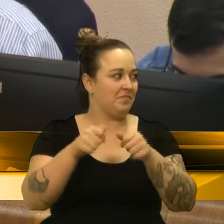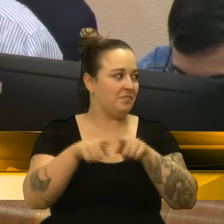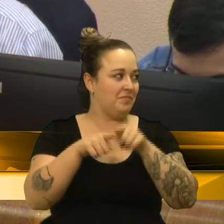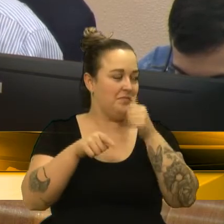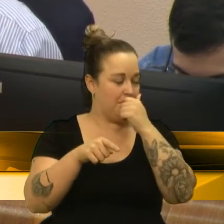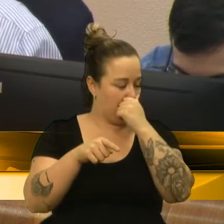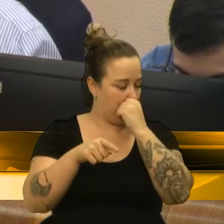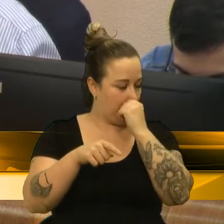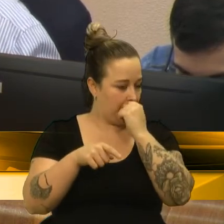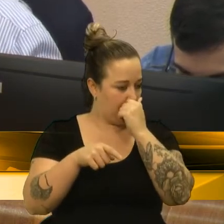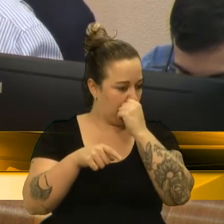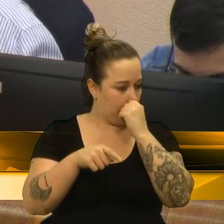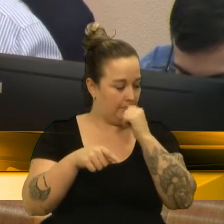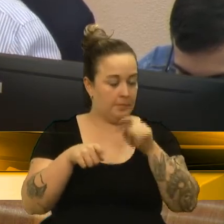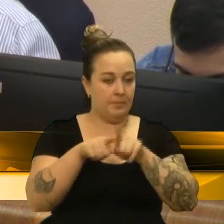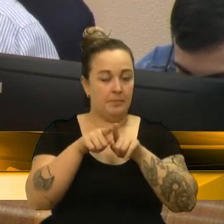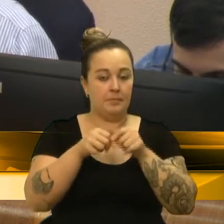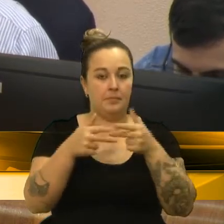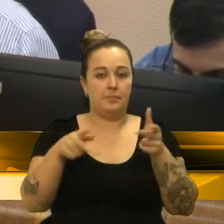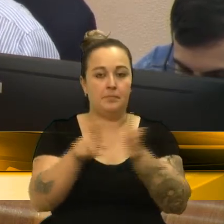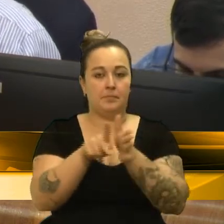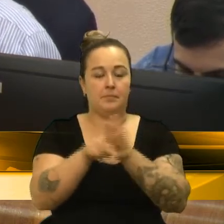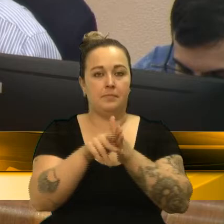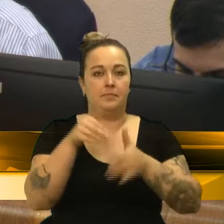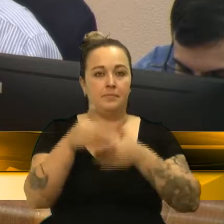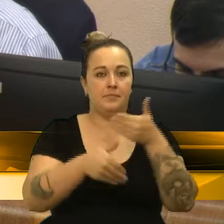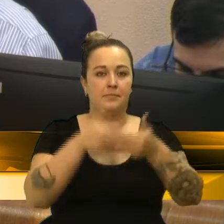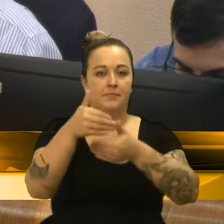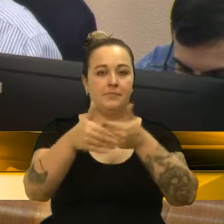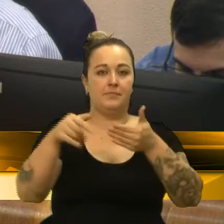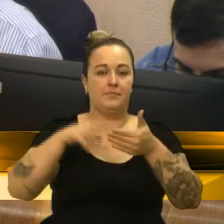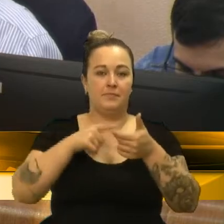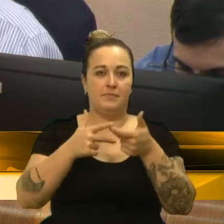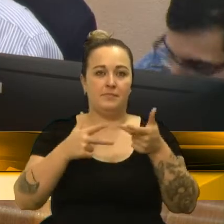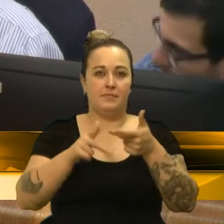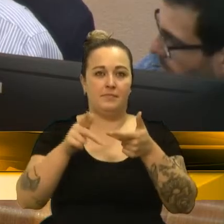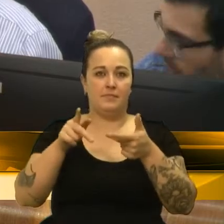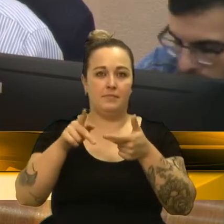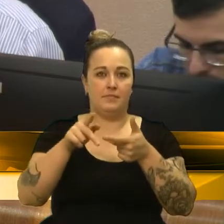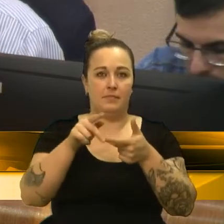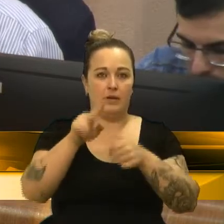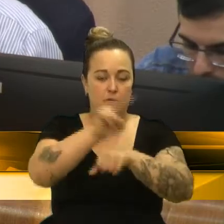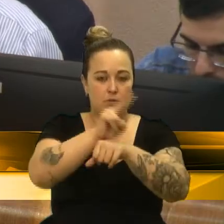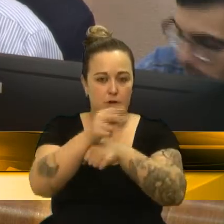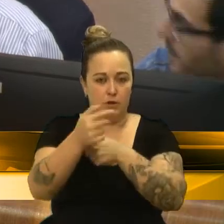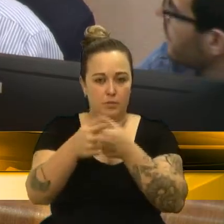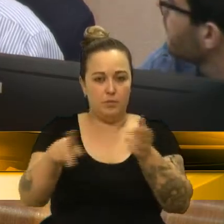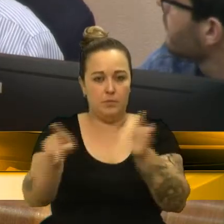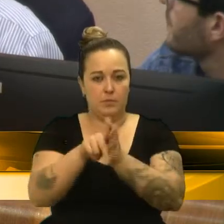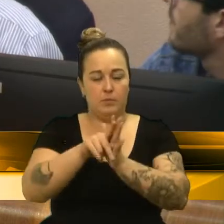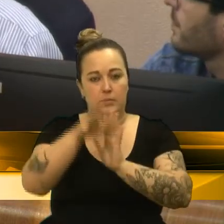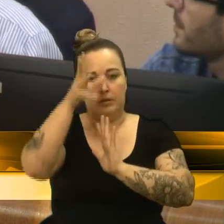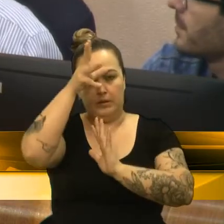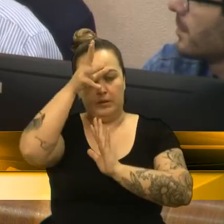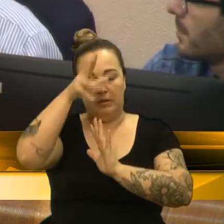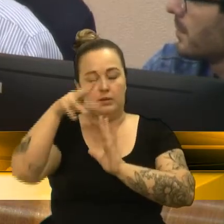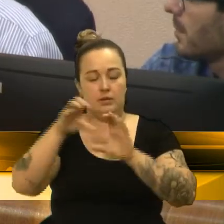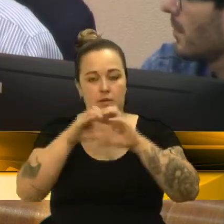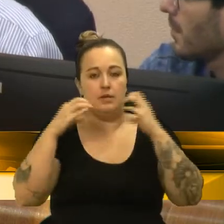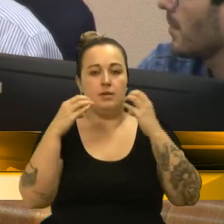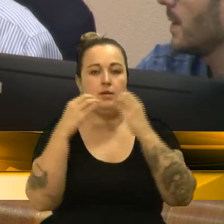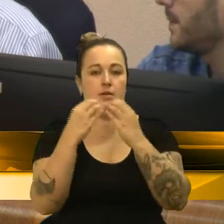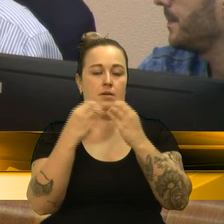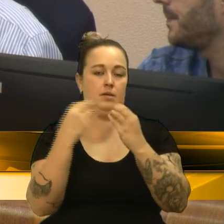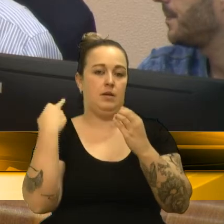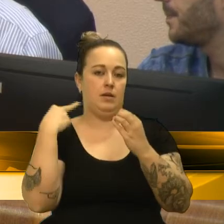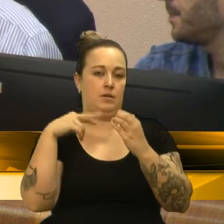encontra óbice à sujeição de matéria, reitere-se que diga respeito ao funcionamento das sessões da Câmara. E de extrema importância me ser observar que, para que